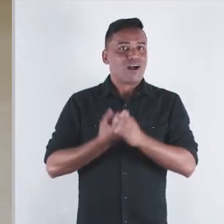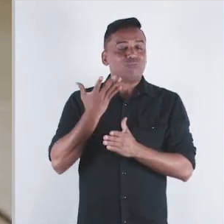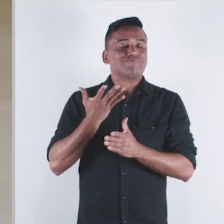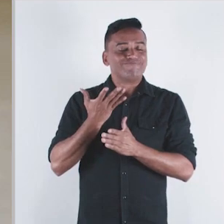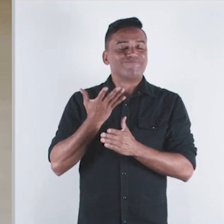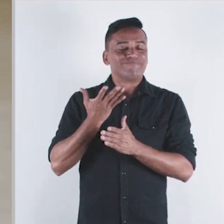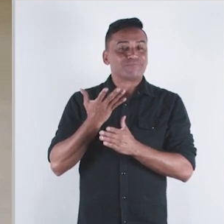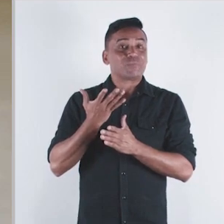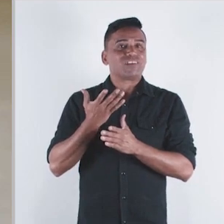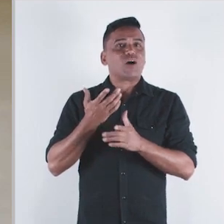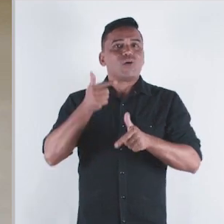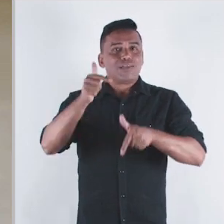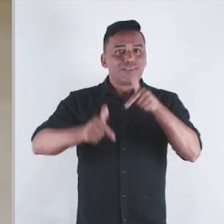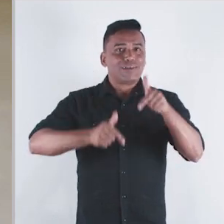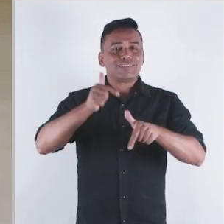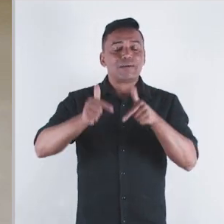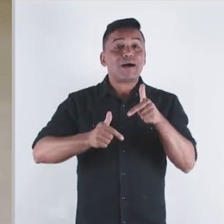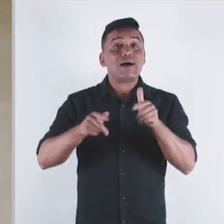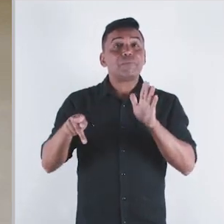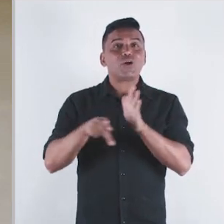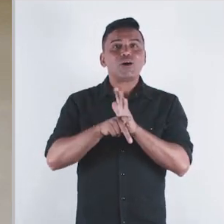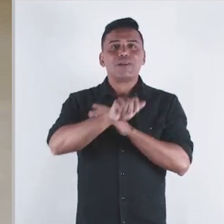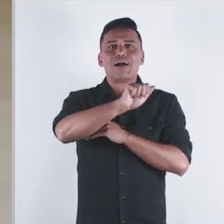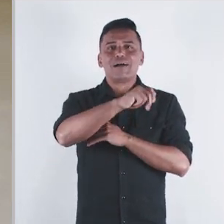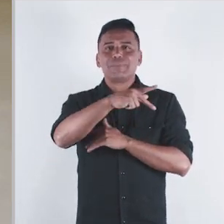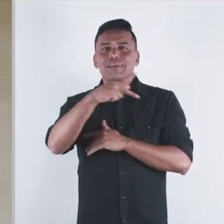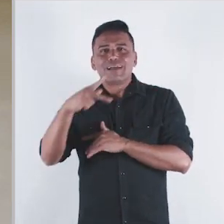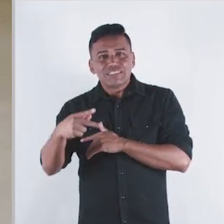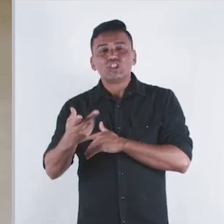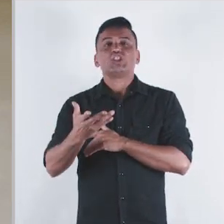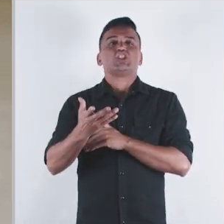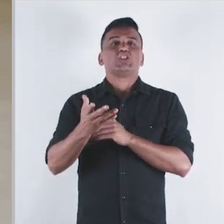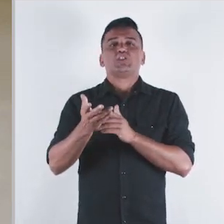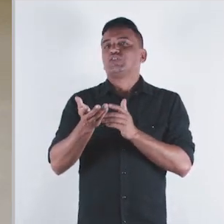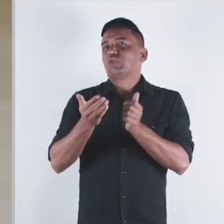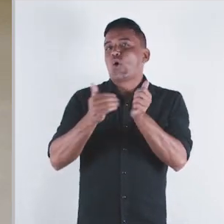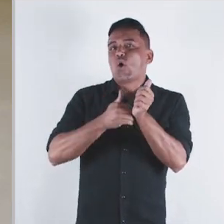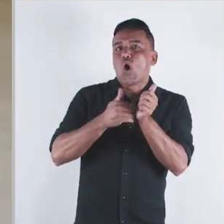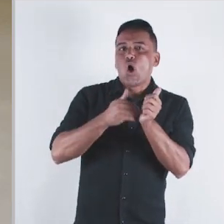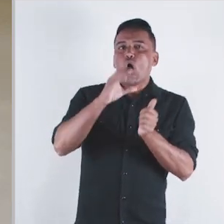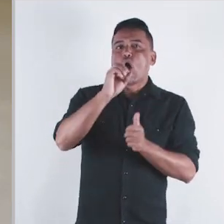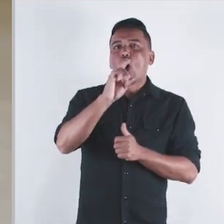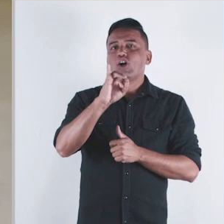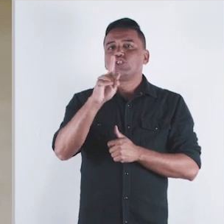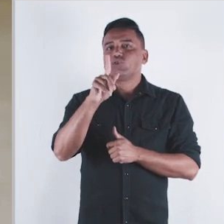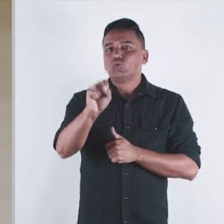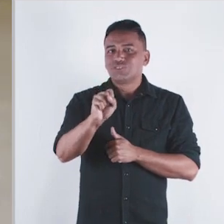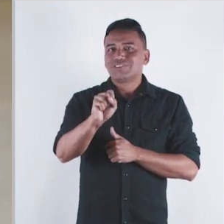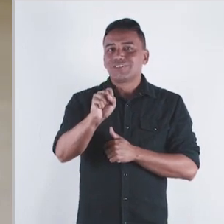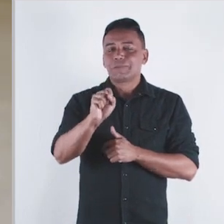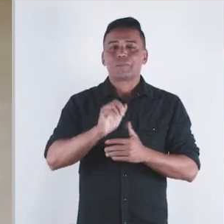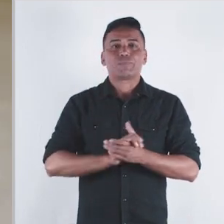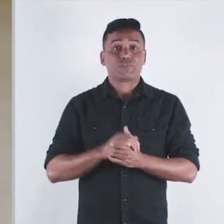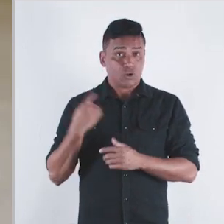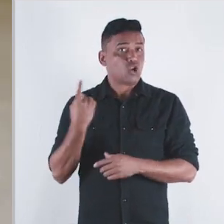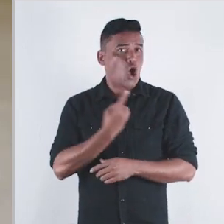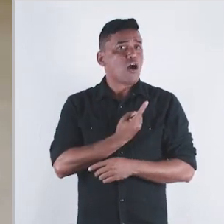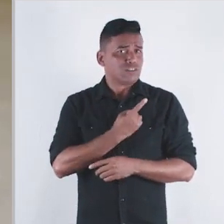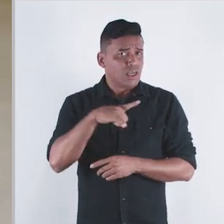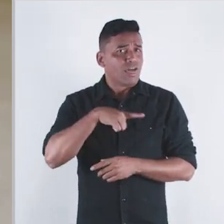que trabalha com os softwares, que trabalha com os códigos. E nós temos,